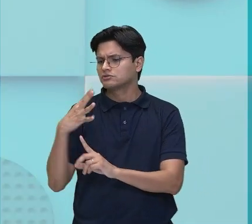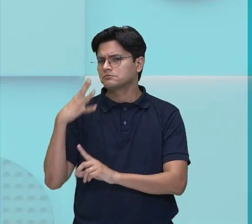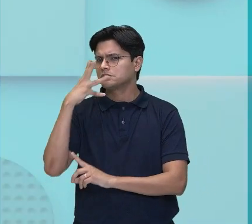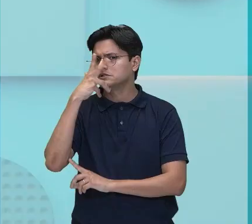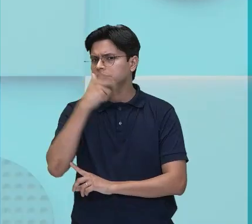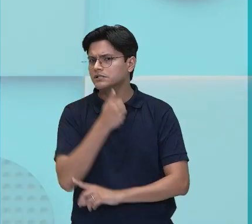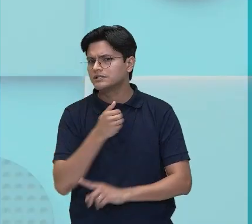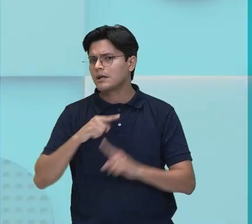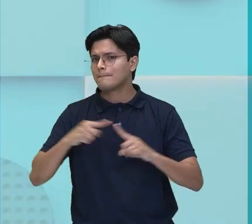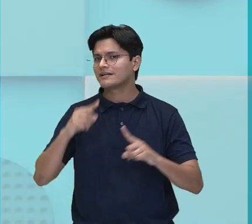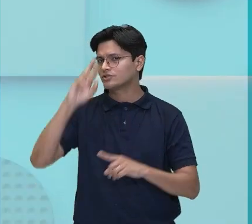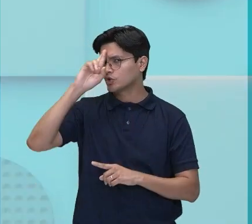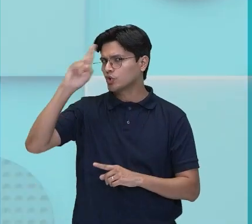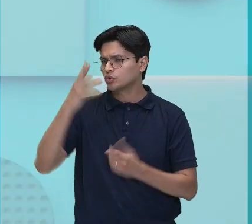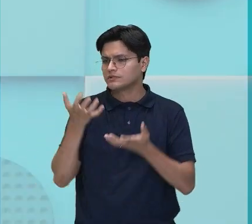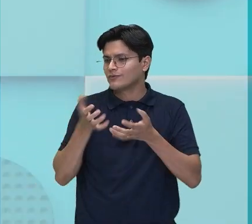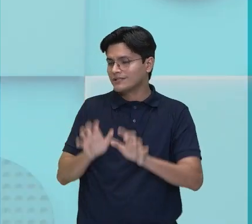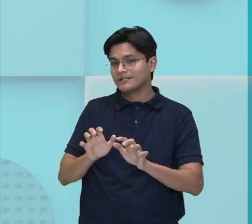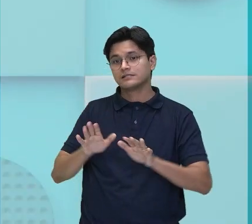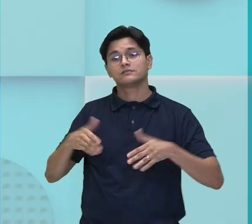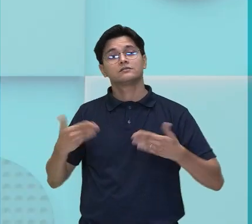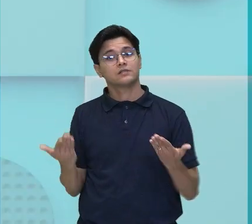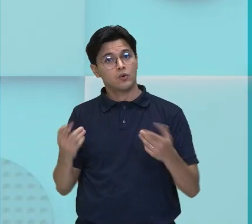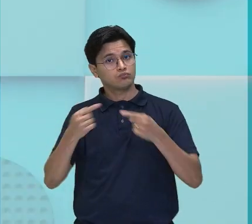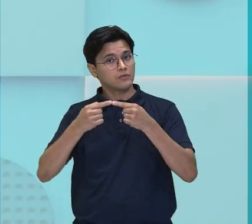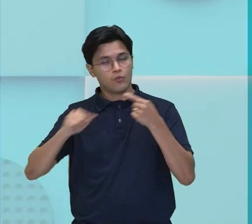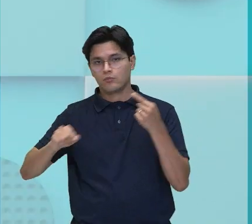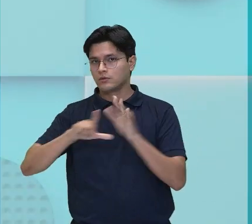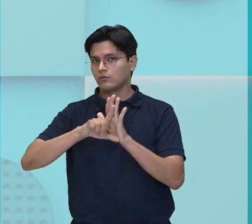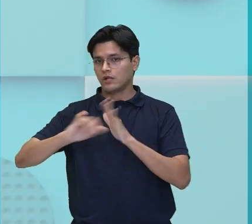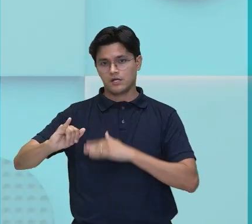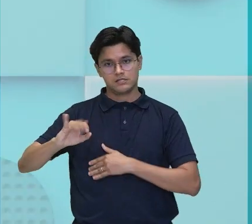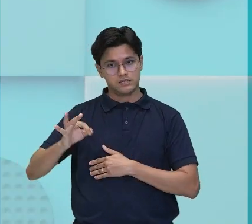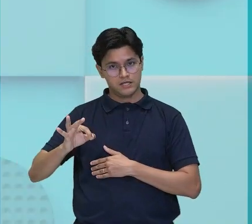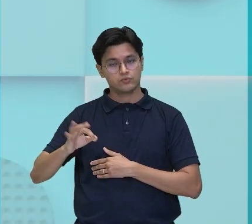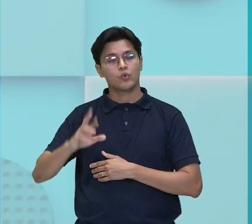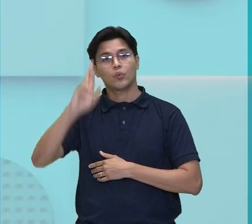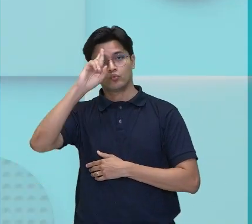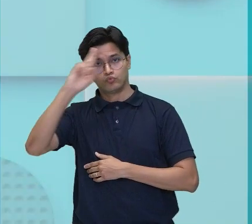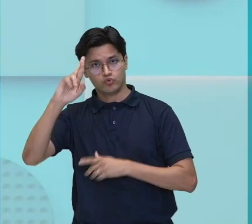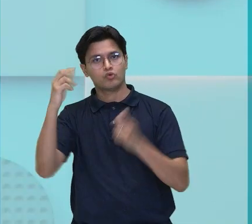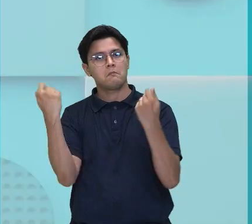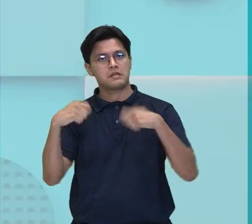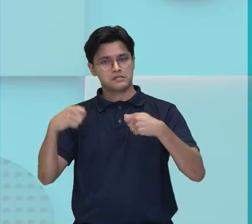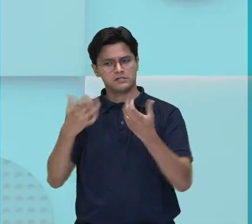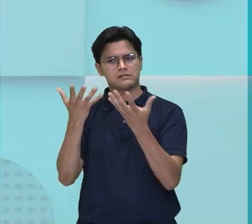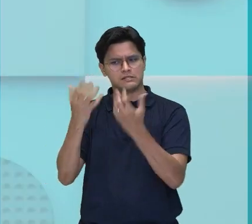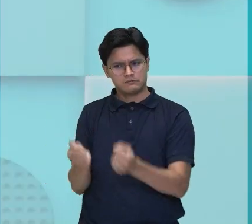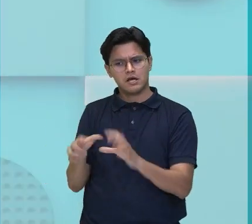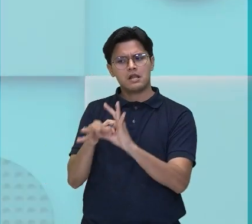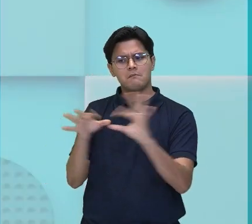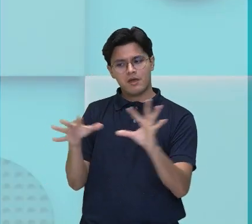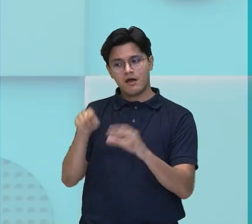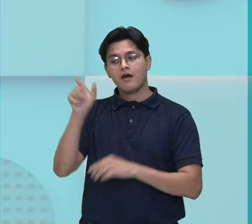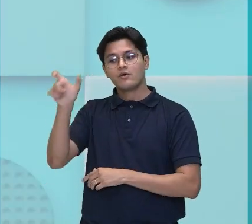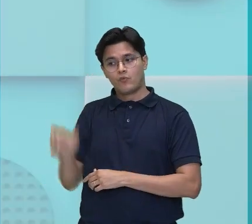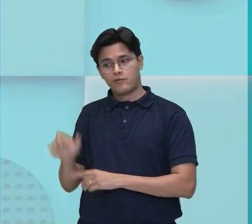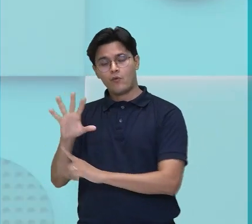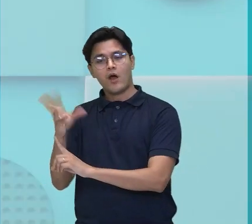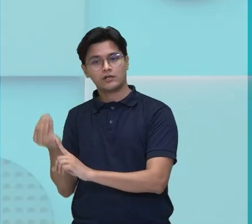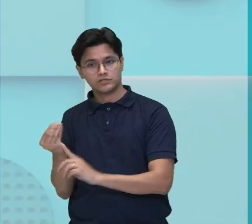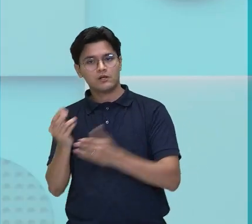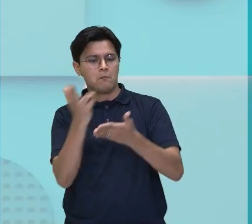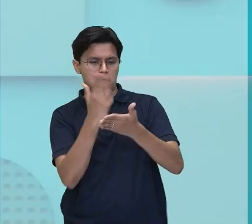se tornou ilegal. Vocês conseguem perceber? Se eu não tenho autorização para usar aquele espaço, mesmo que seja bonito, se